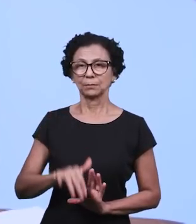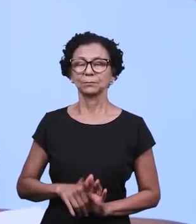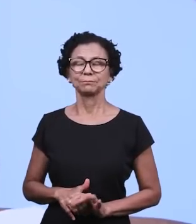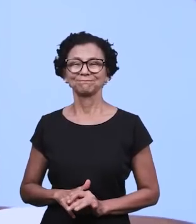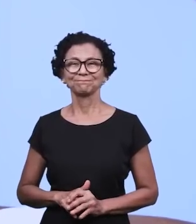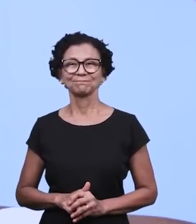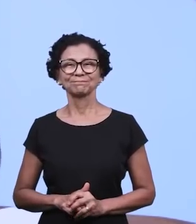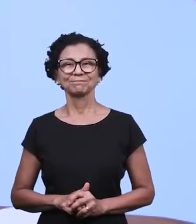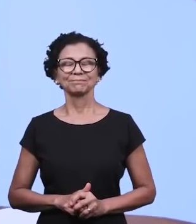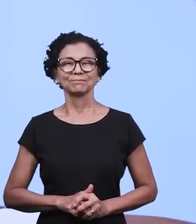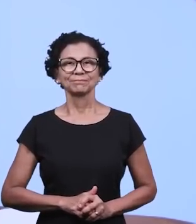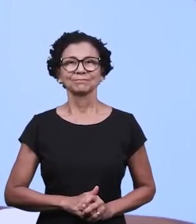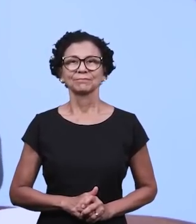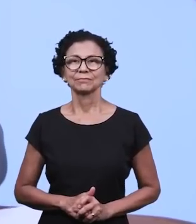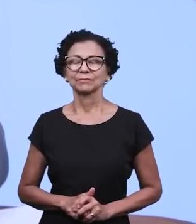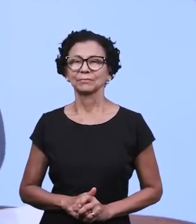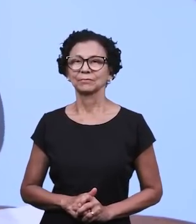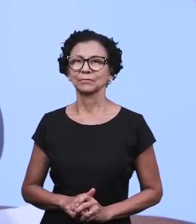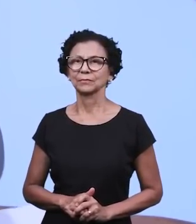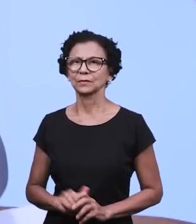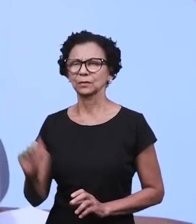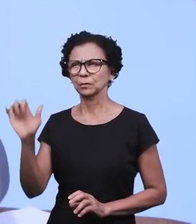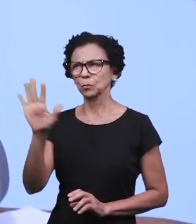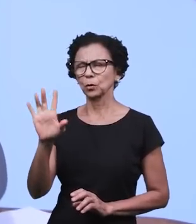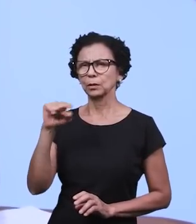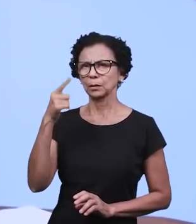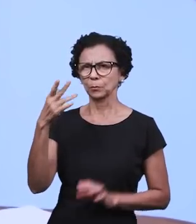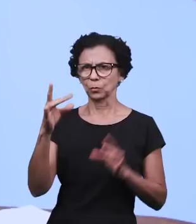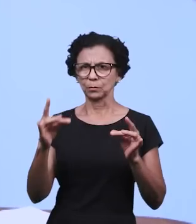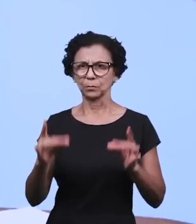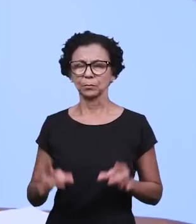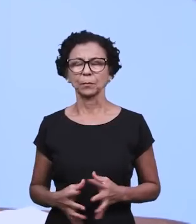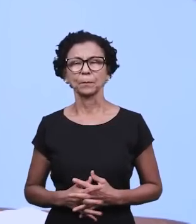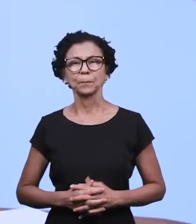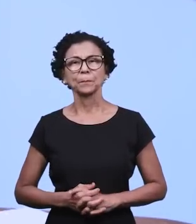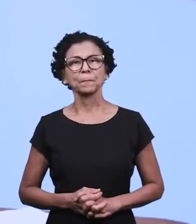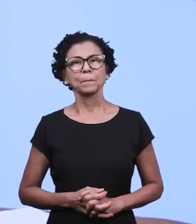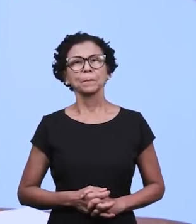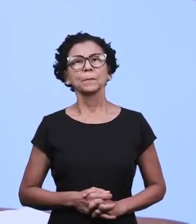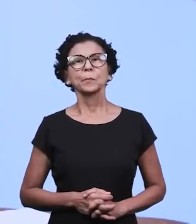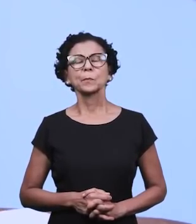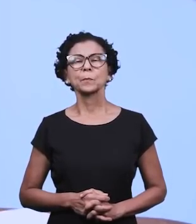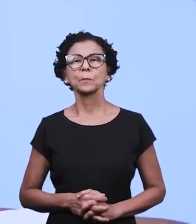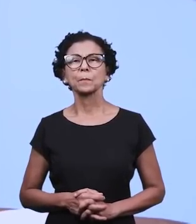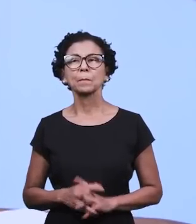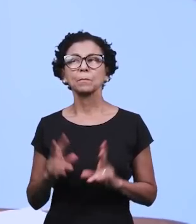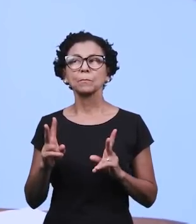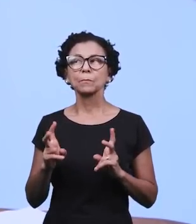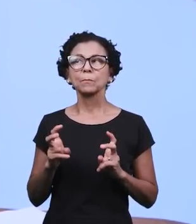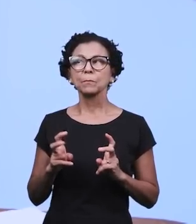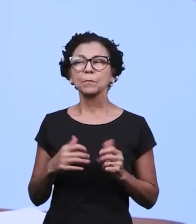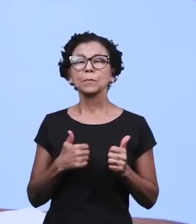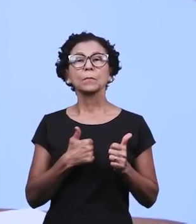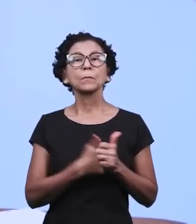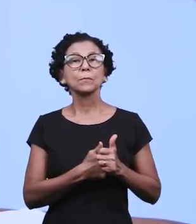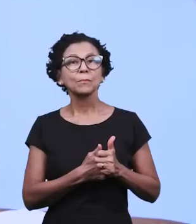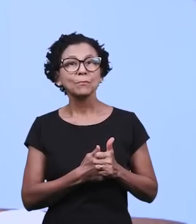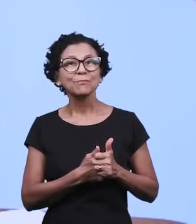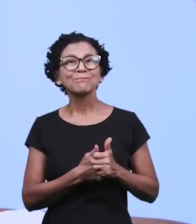onde ele pisou e os detalhes que o envolveram para ele chegar até a terra de